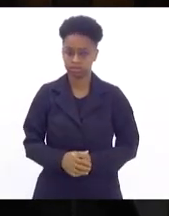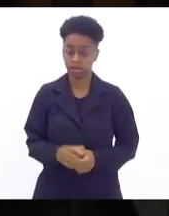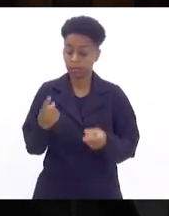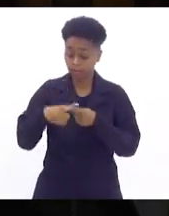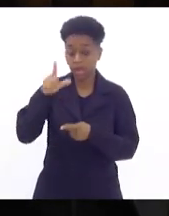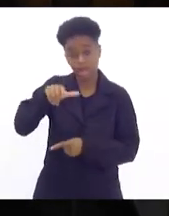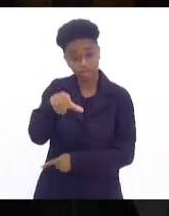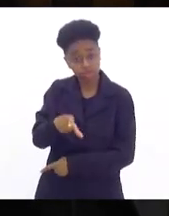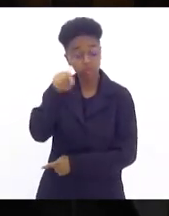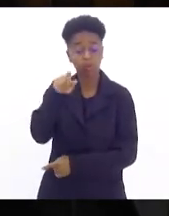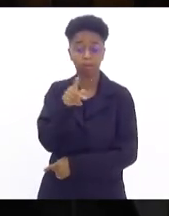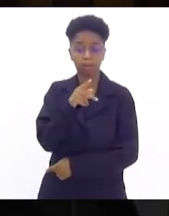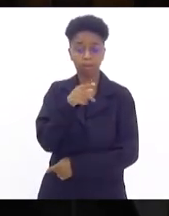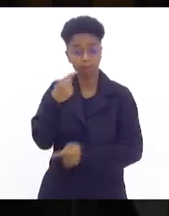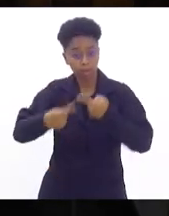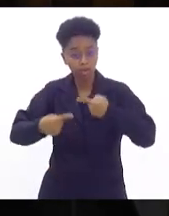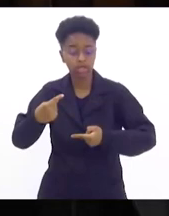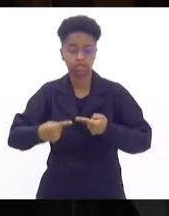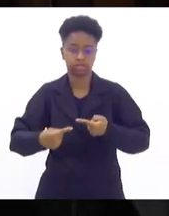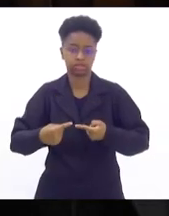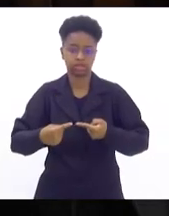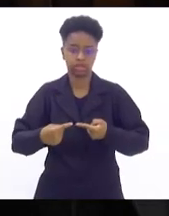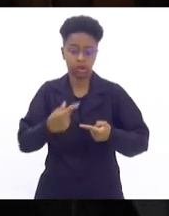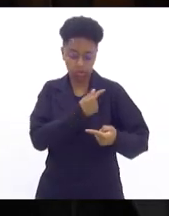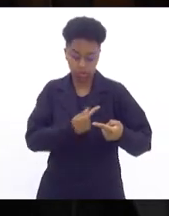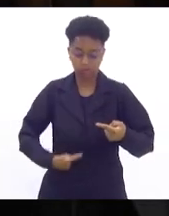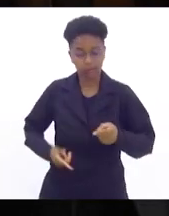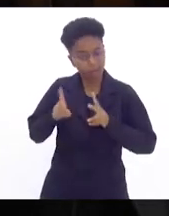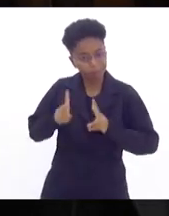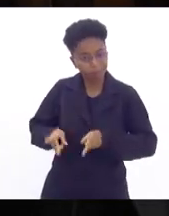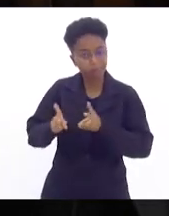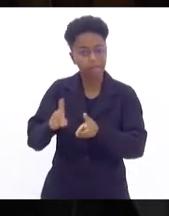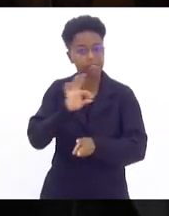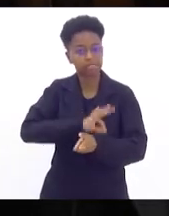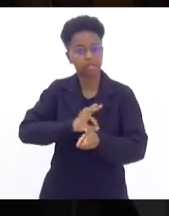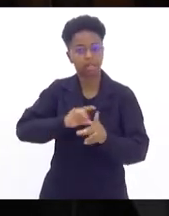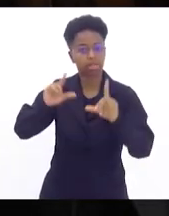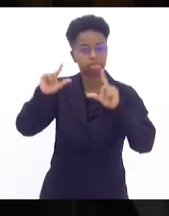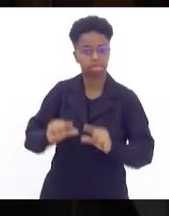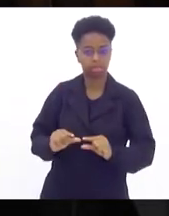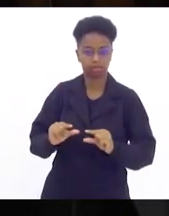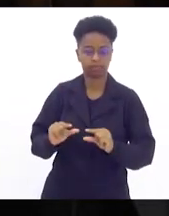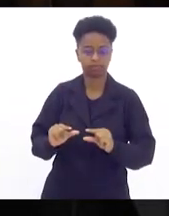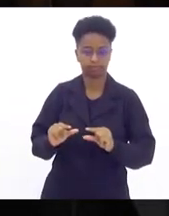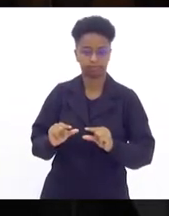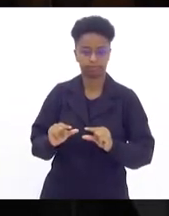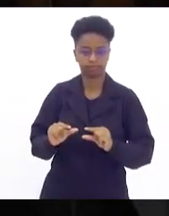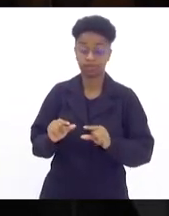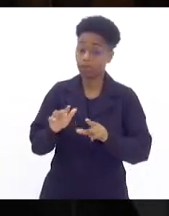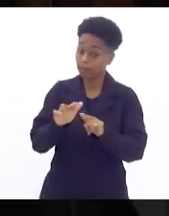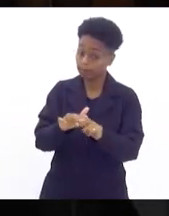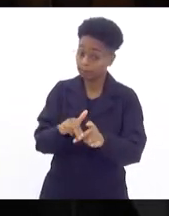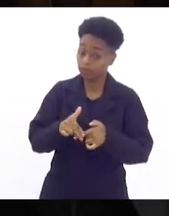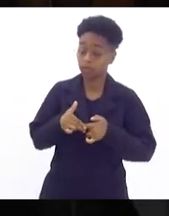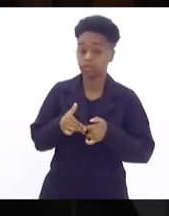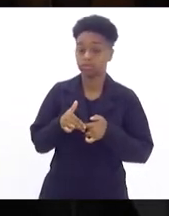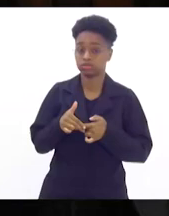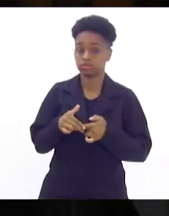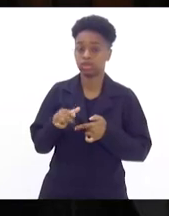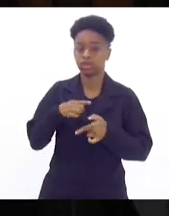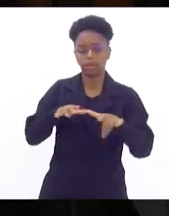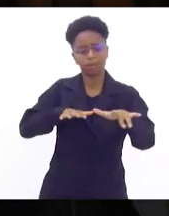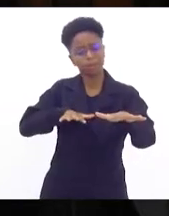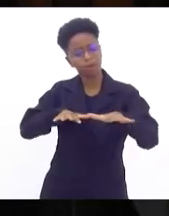política desse Governador manter o salário dos professores rebaixados Por isso tá vendo tanta